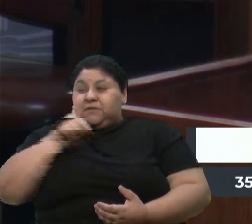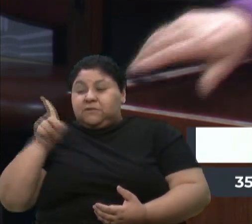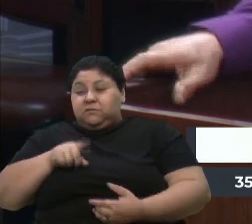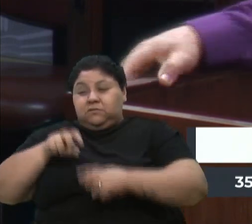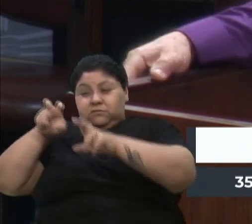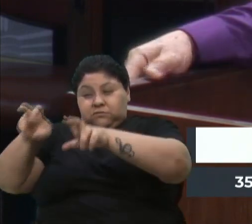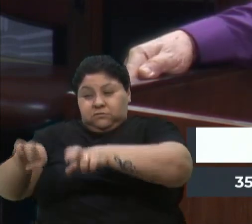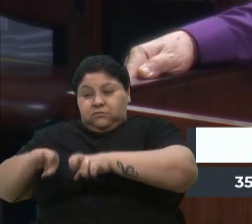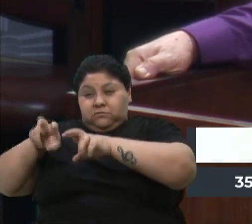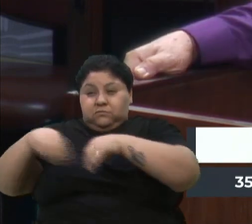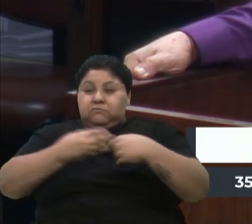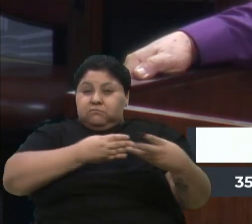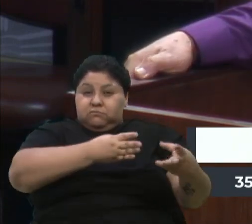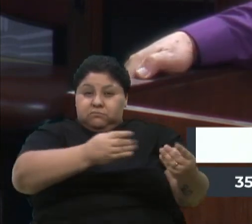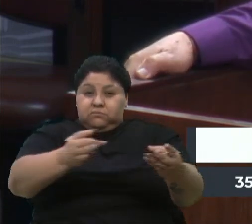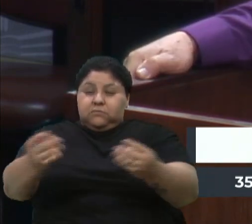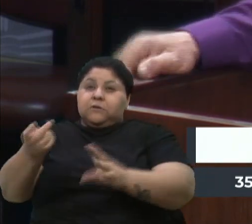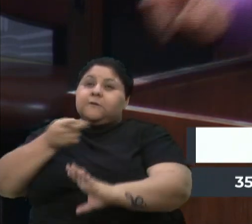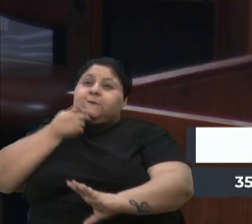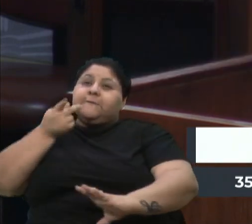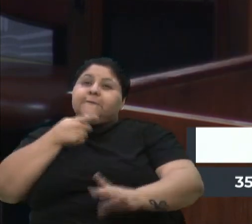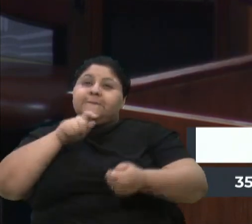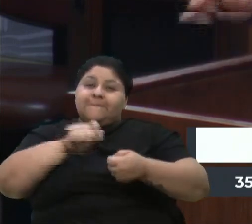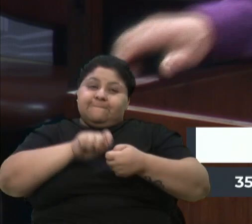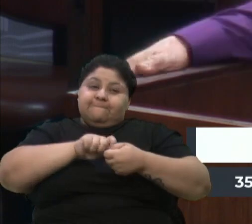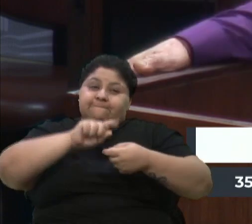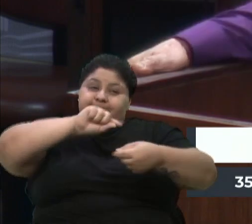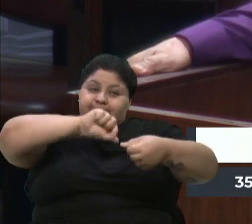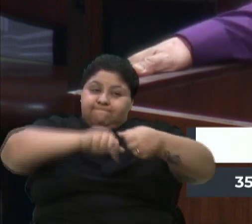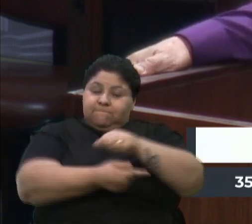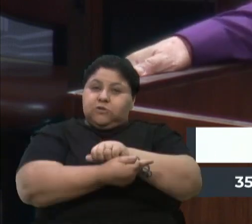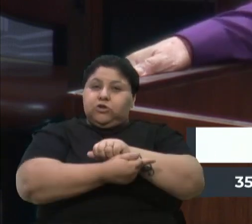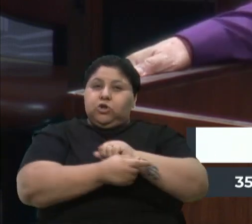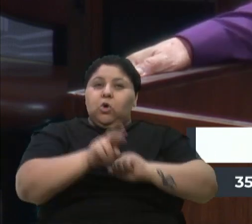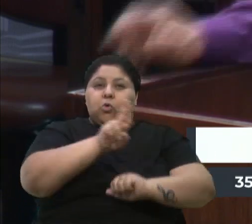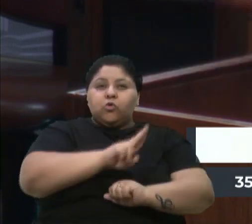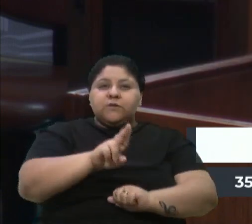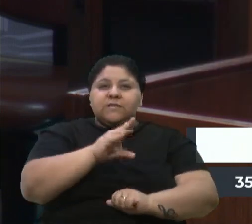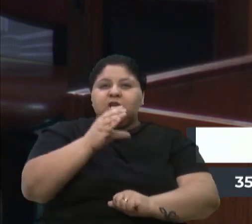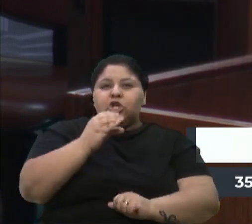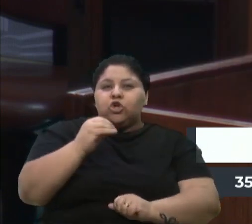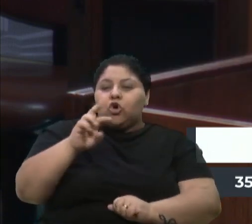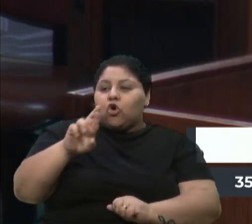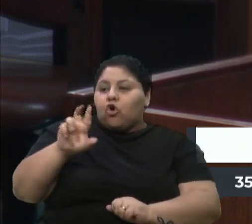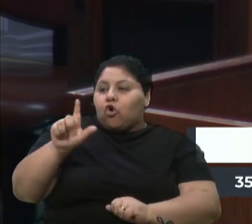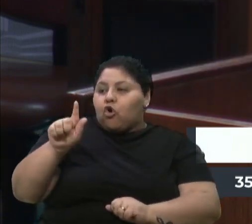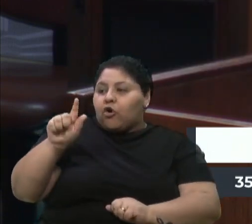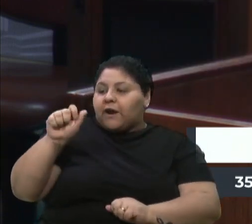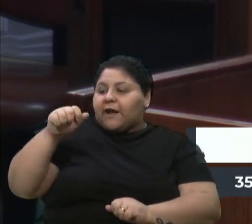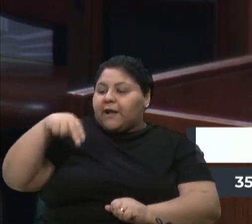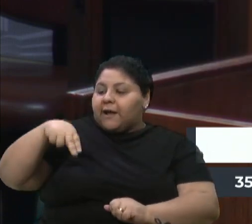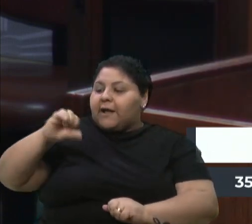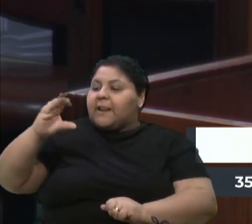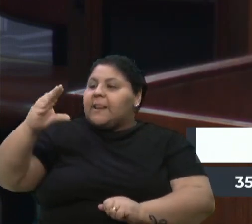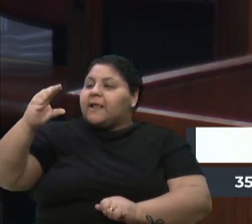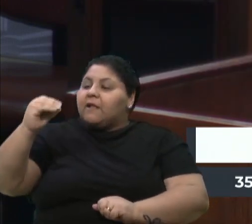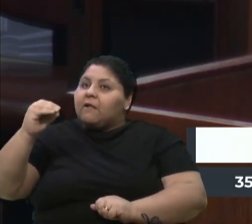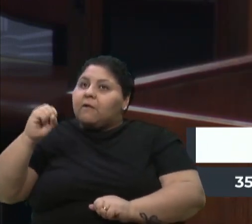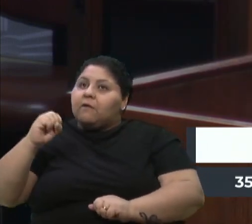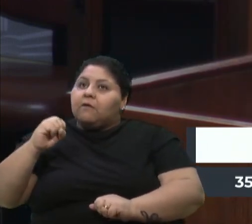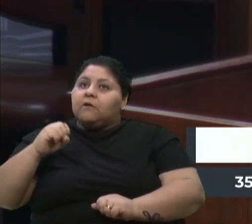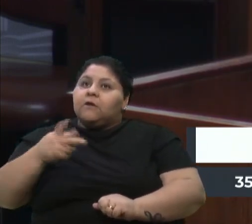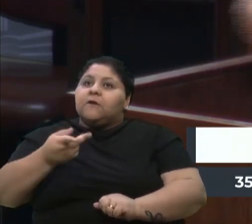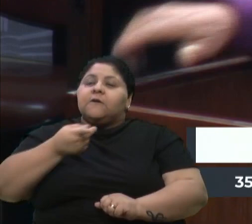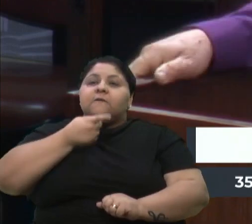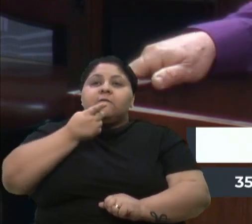muitos se manifestaram em fazer investimento com orgânicos, Vou ter que baixar para a Comissão da Agricultura, vai para o